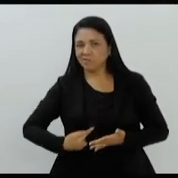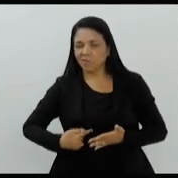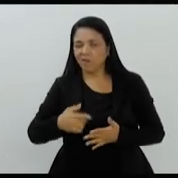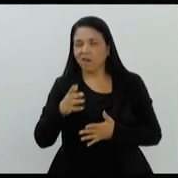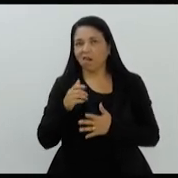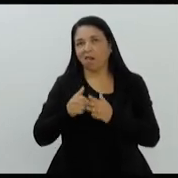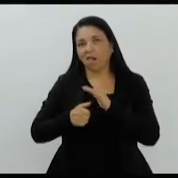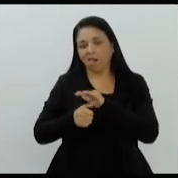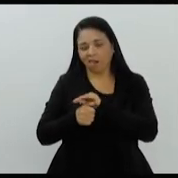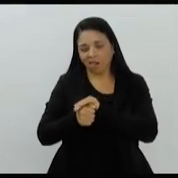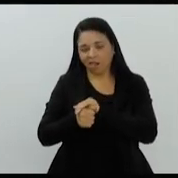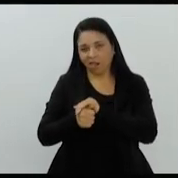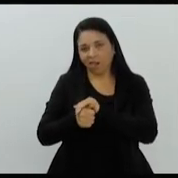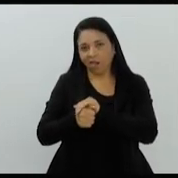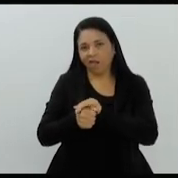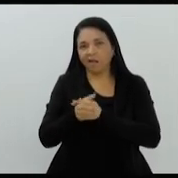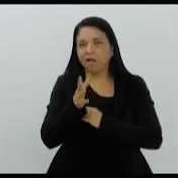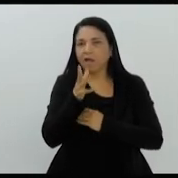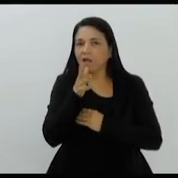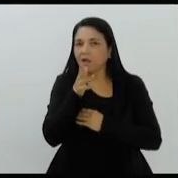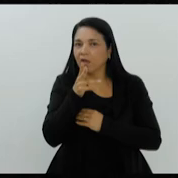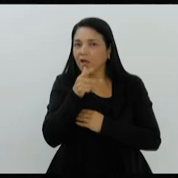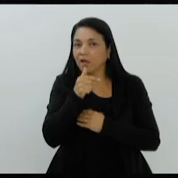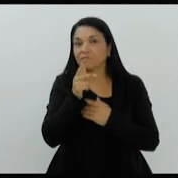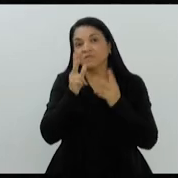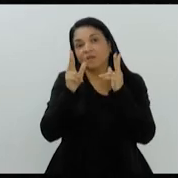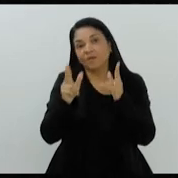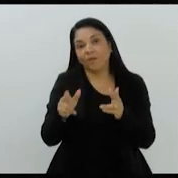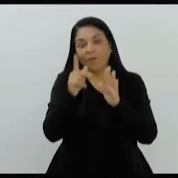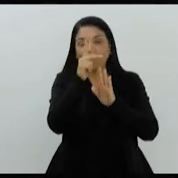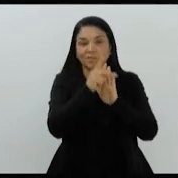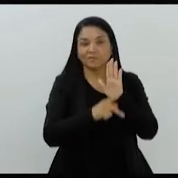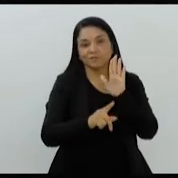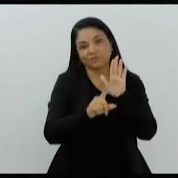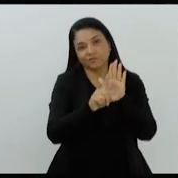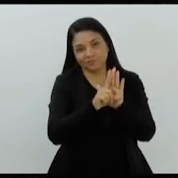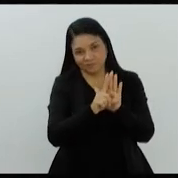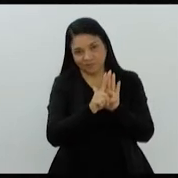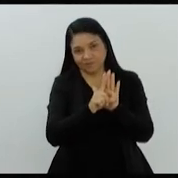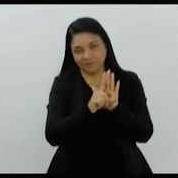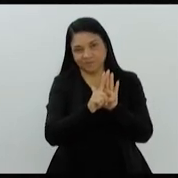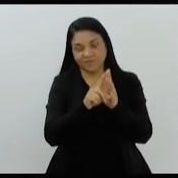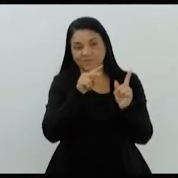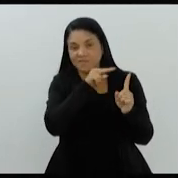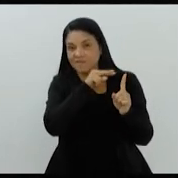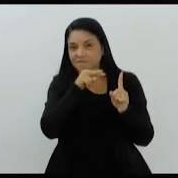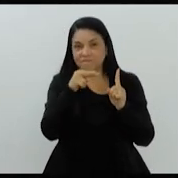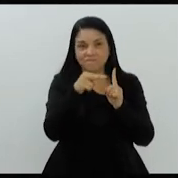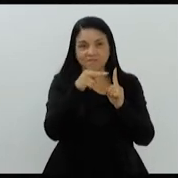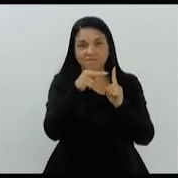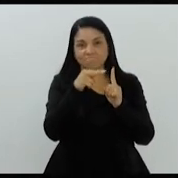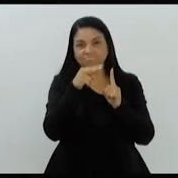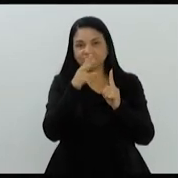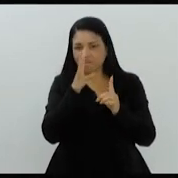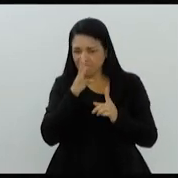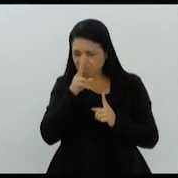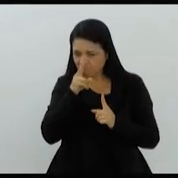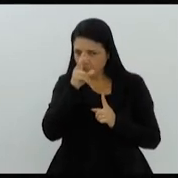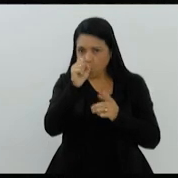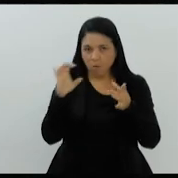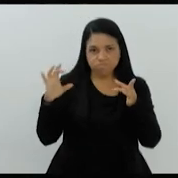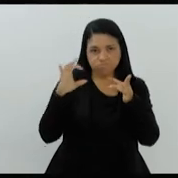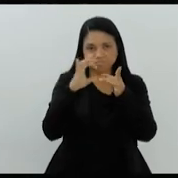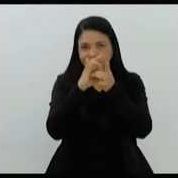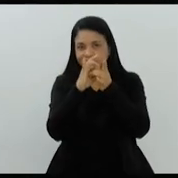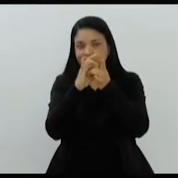lentinha, lentinha. É o caso do projeto de lei que visa fortalecer